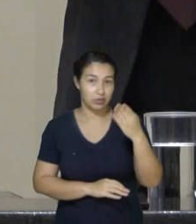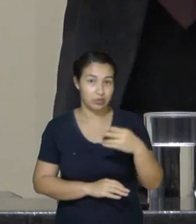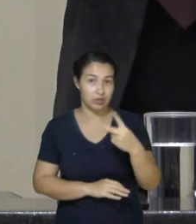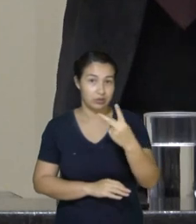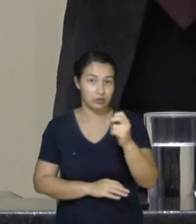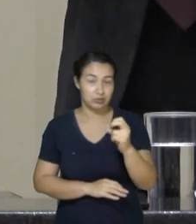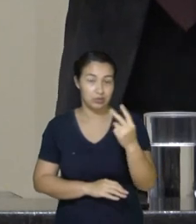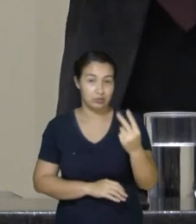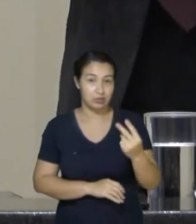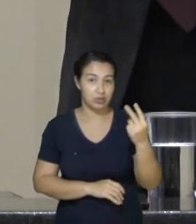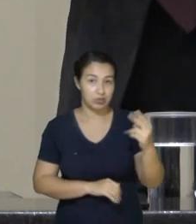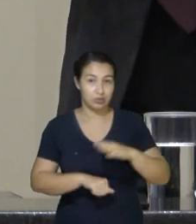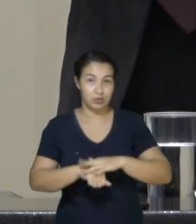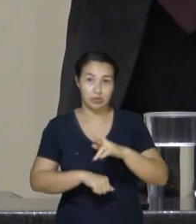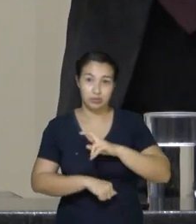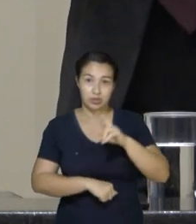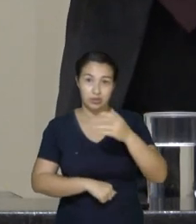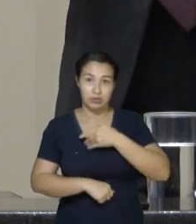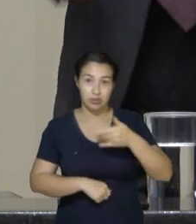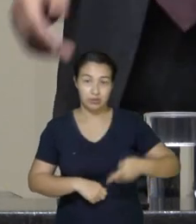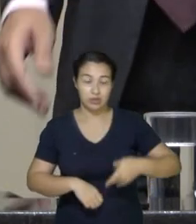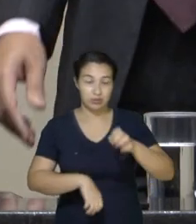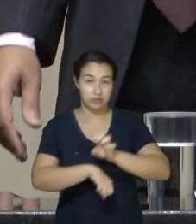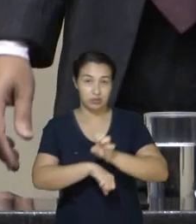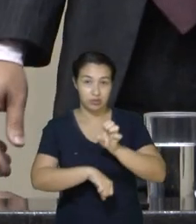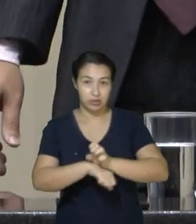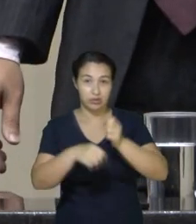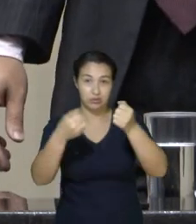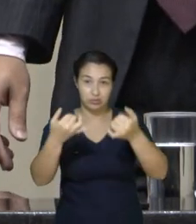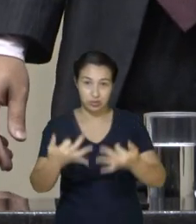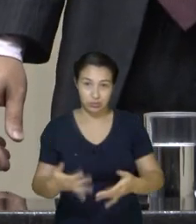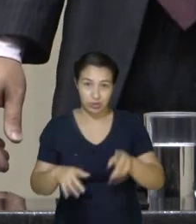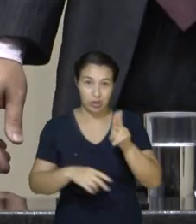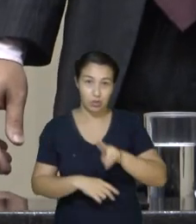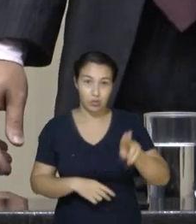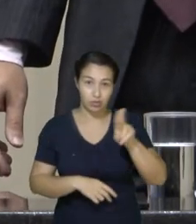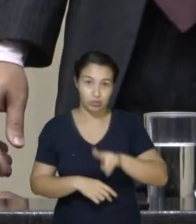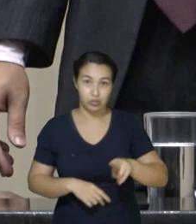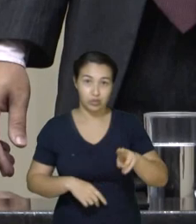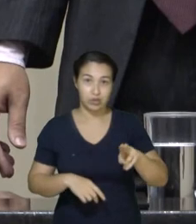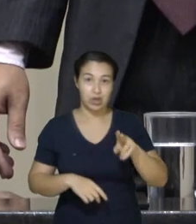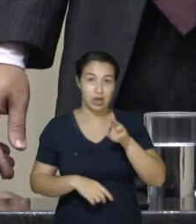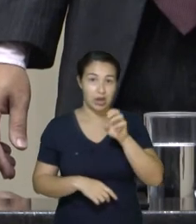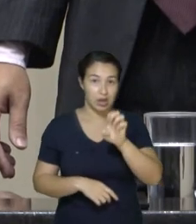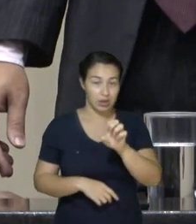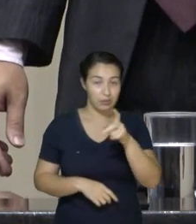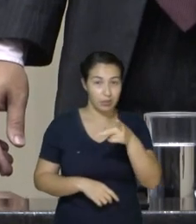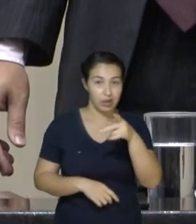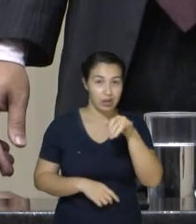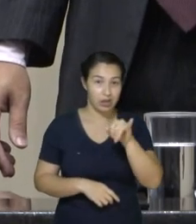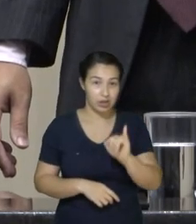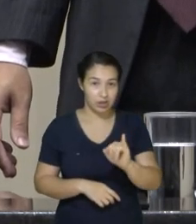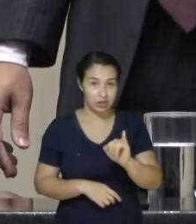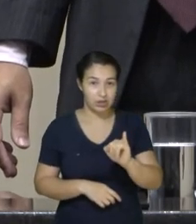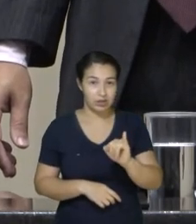358/2022, de autoria do governo do Estado, que dispõe sobre o uso de equipamento de proteção individual, EPIs,